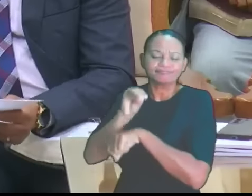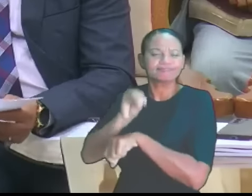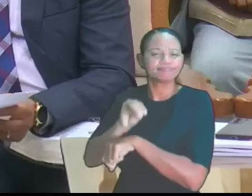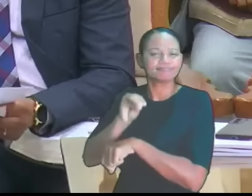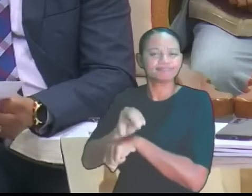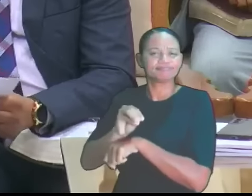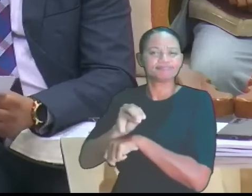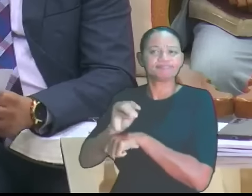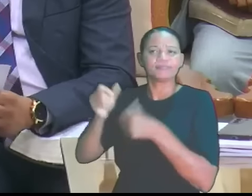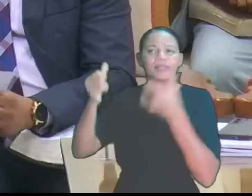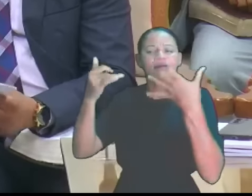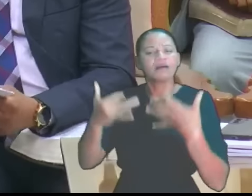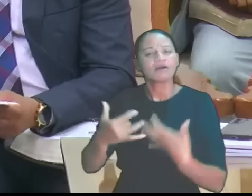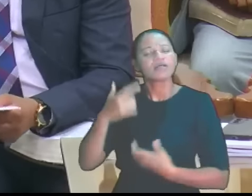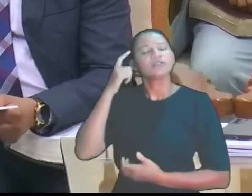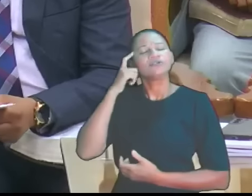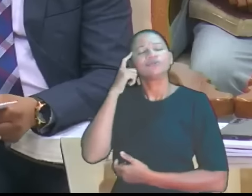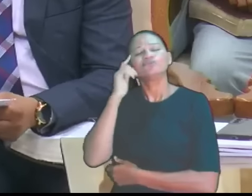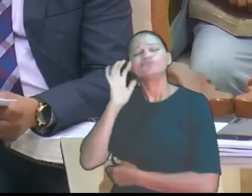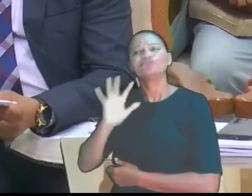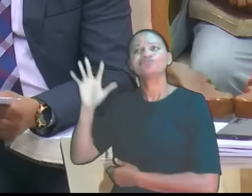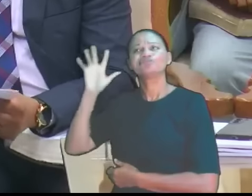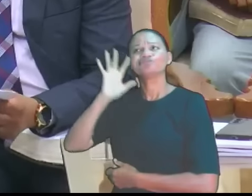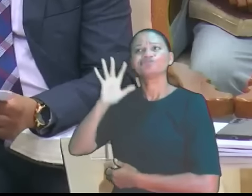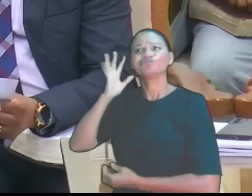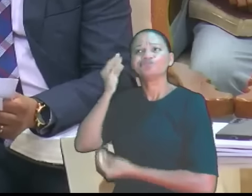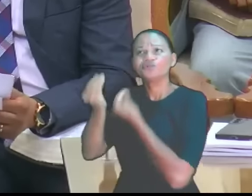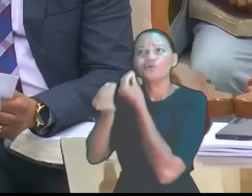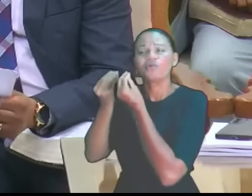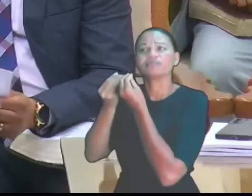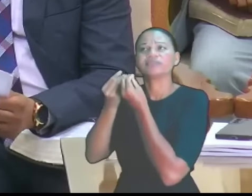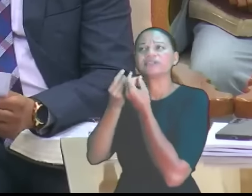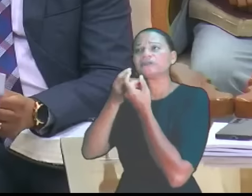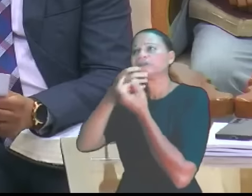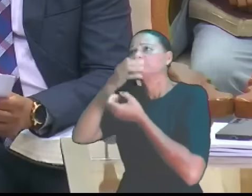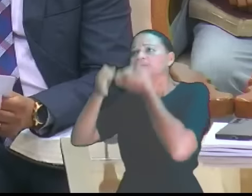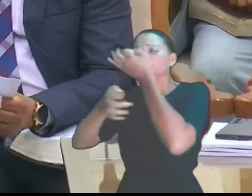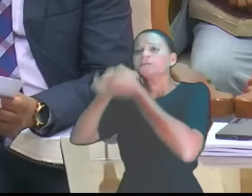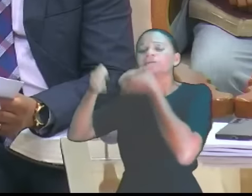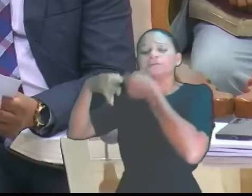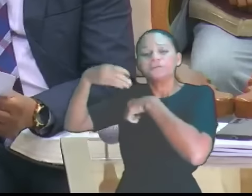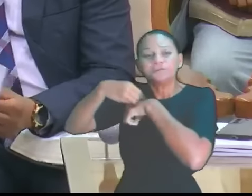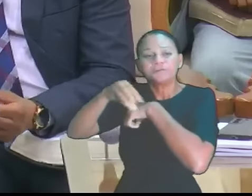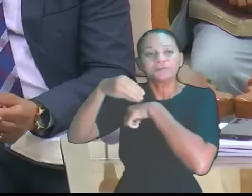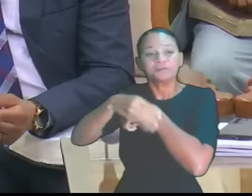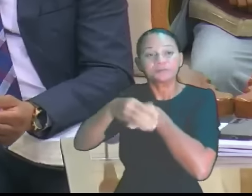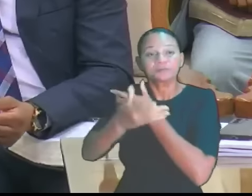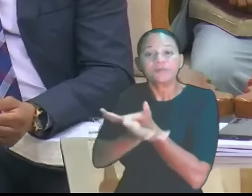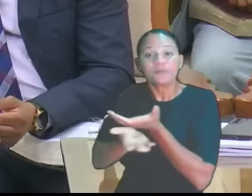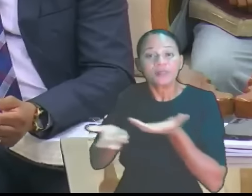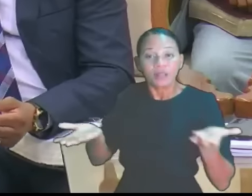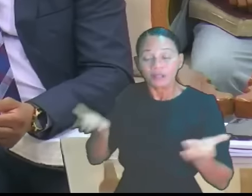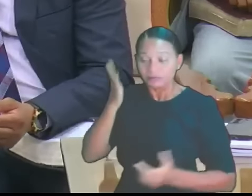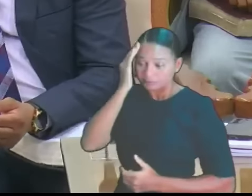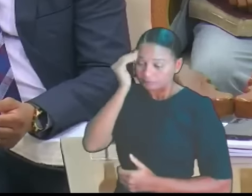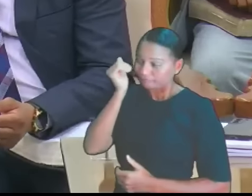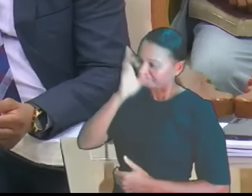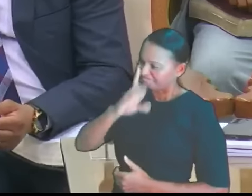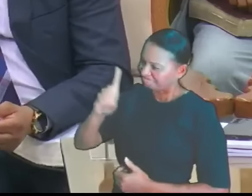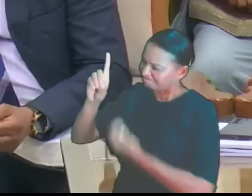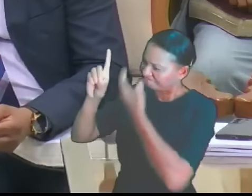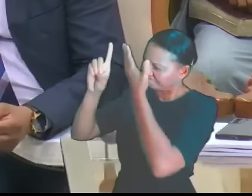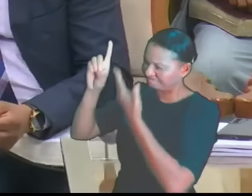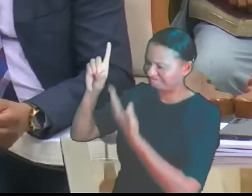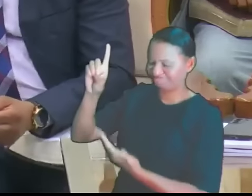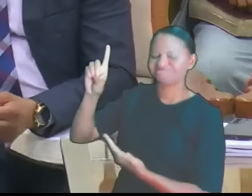de pensar um pouco com a igreja nessa noite. Nós sabemos que o nosso Deus é um Deus